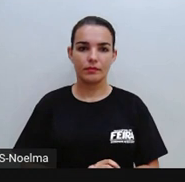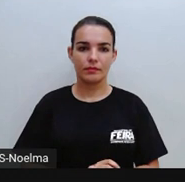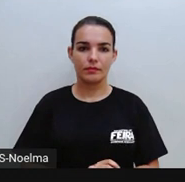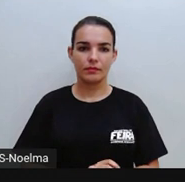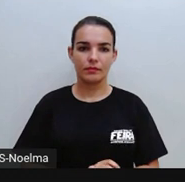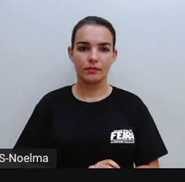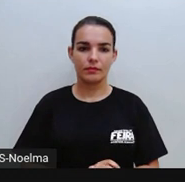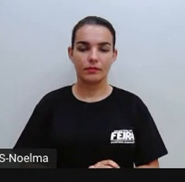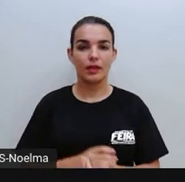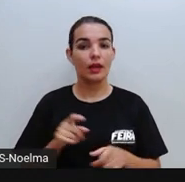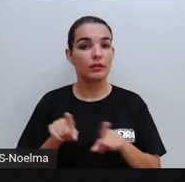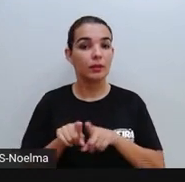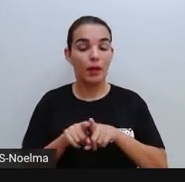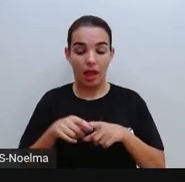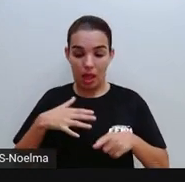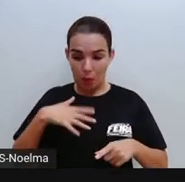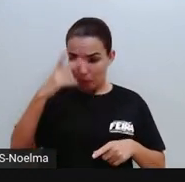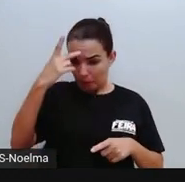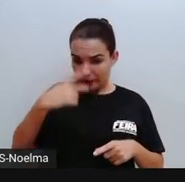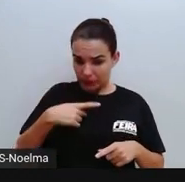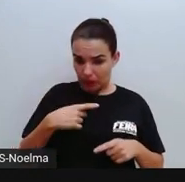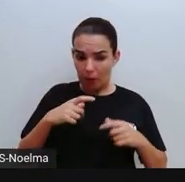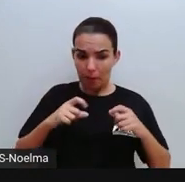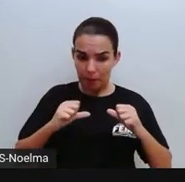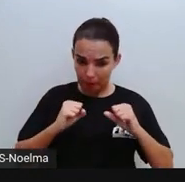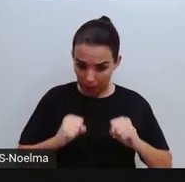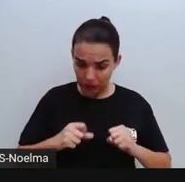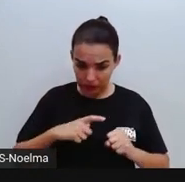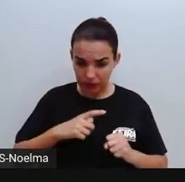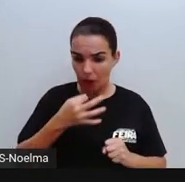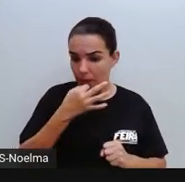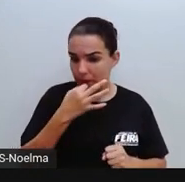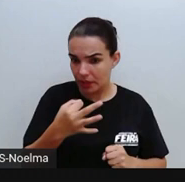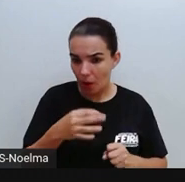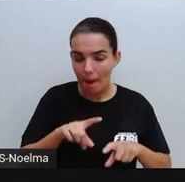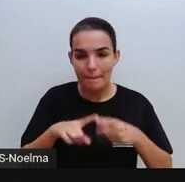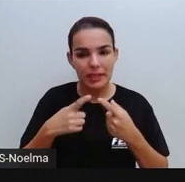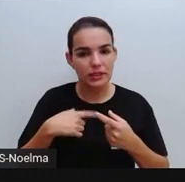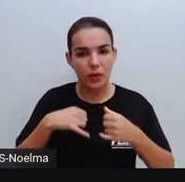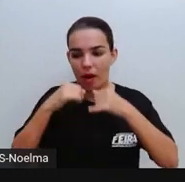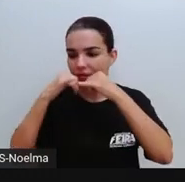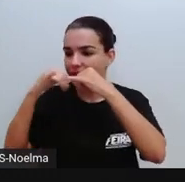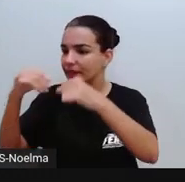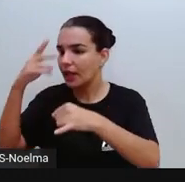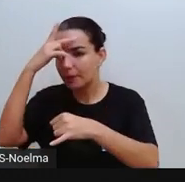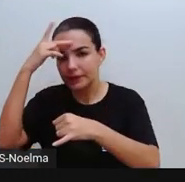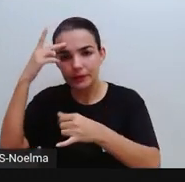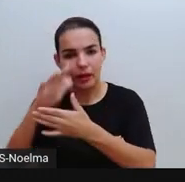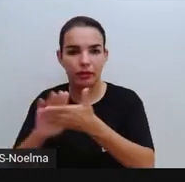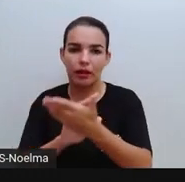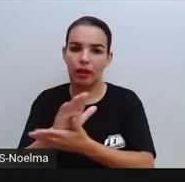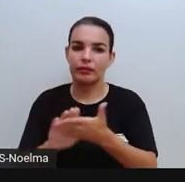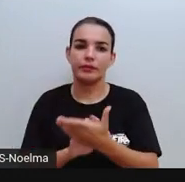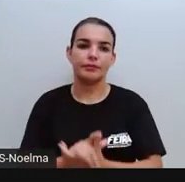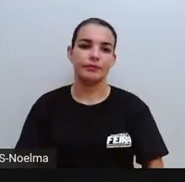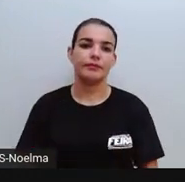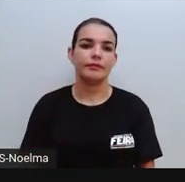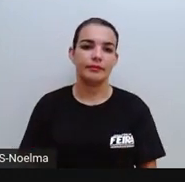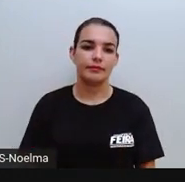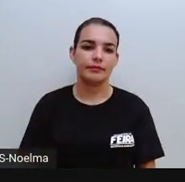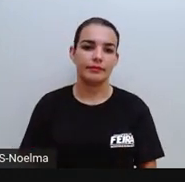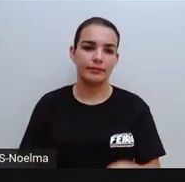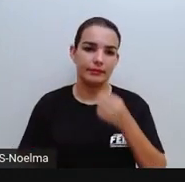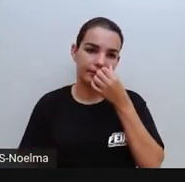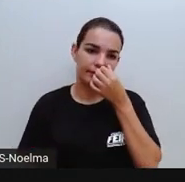certo Apesar de eu ter a minha opinião mas eu não eu tento me mostrar isso ali para a pessoa Oi